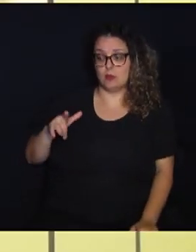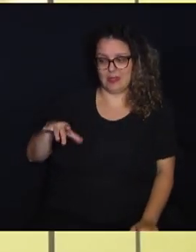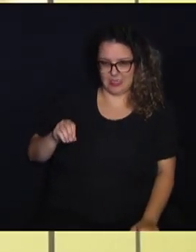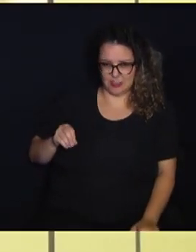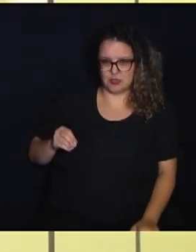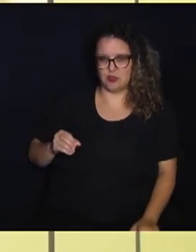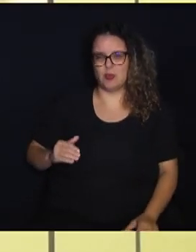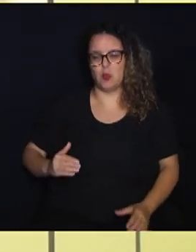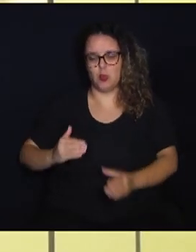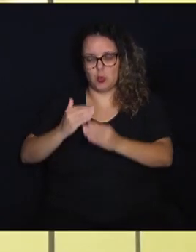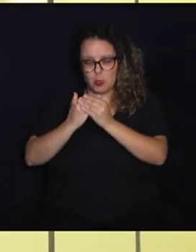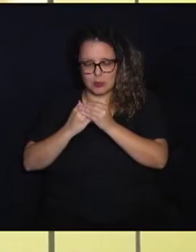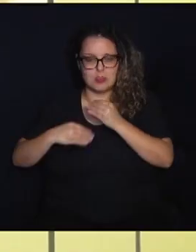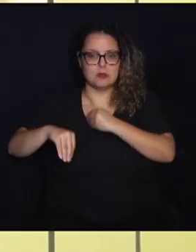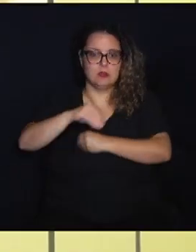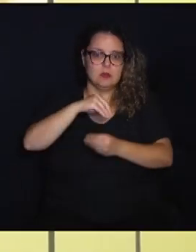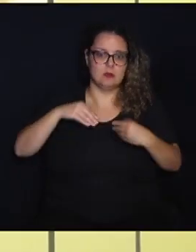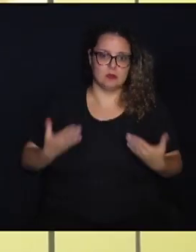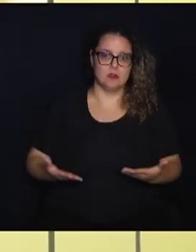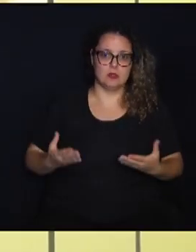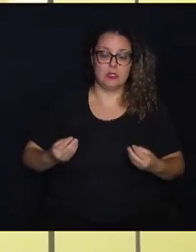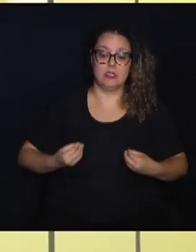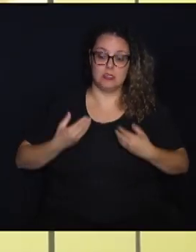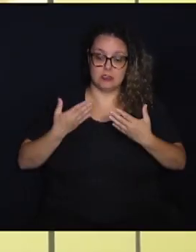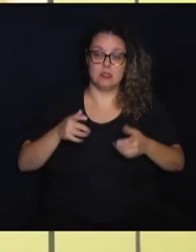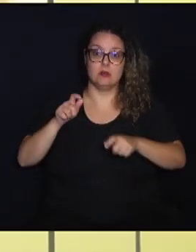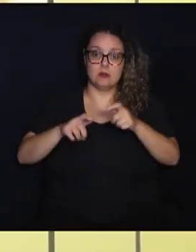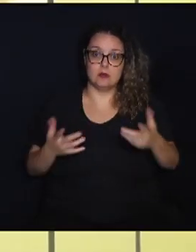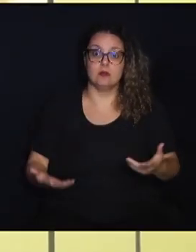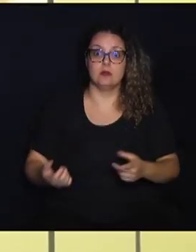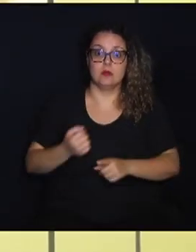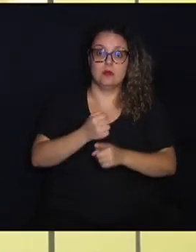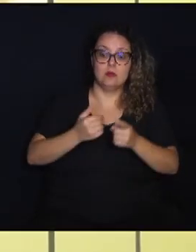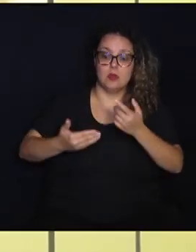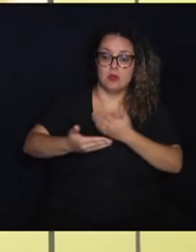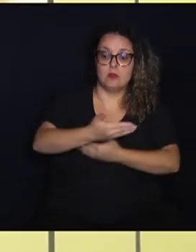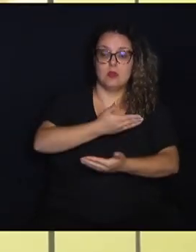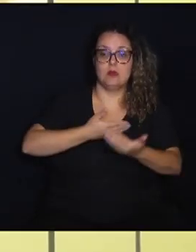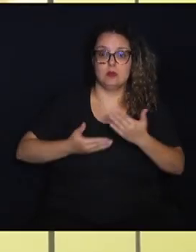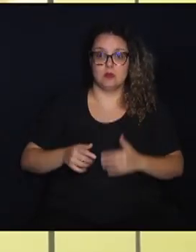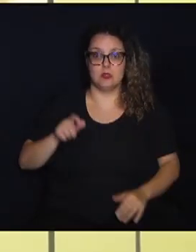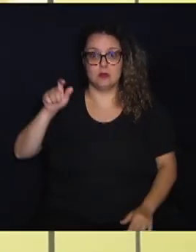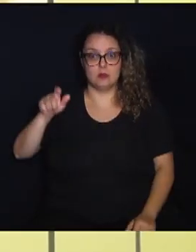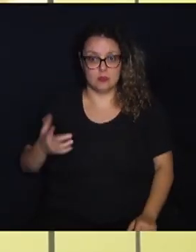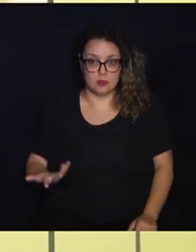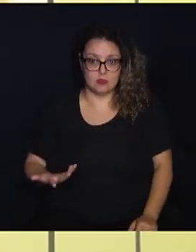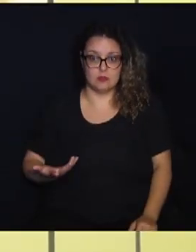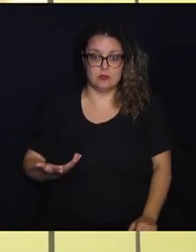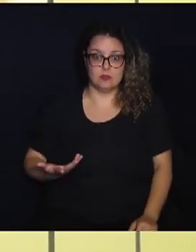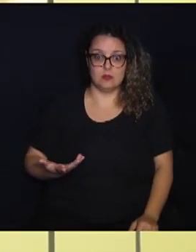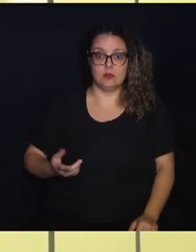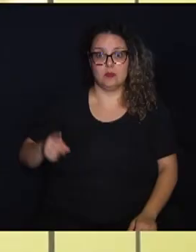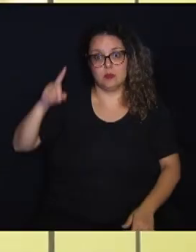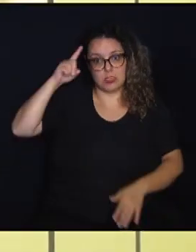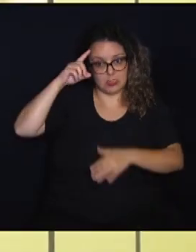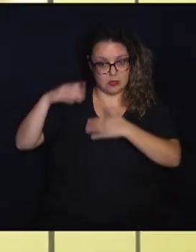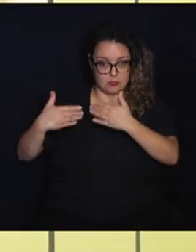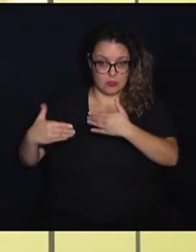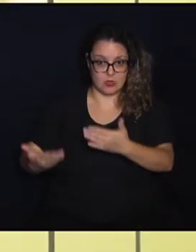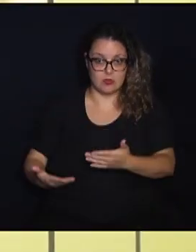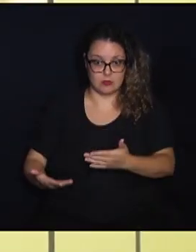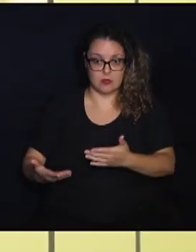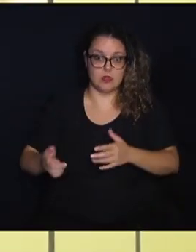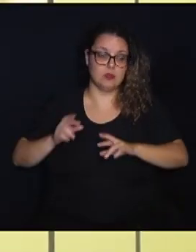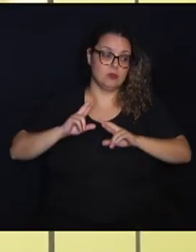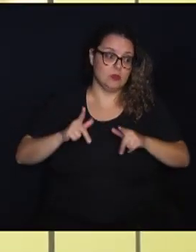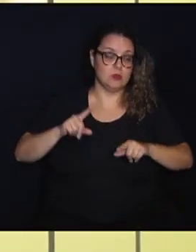no meio disso tudo, você traz essa pessoa para o social, você traz essa pessoa para uma rotina fora daquilo que